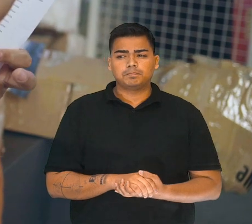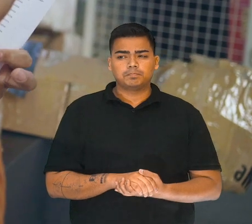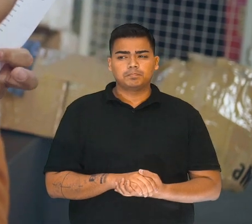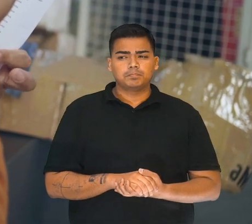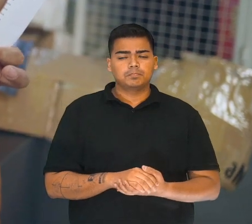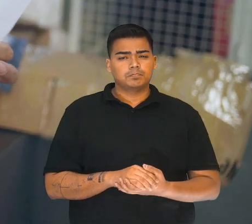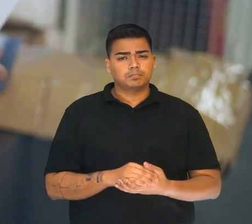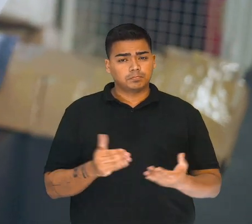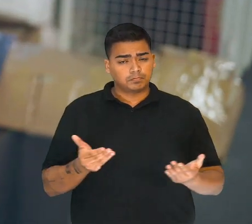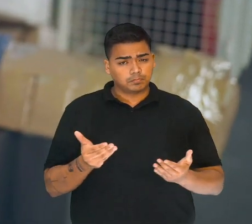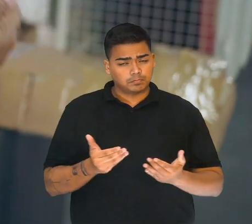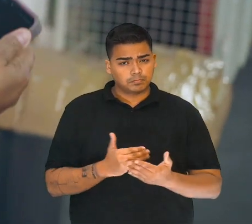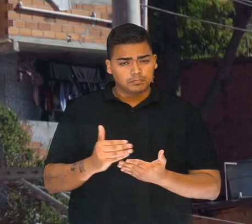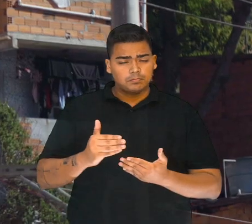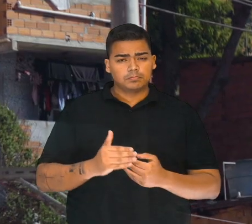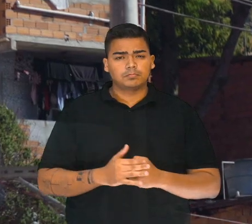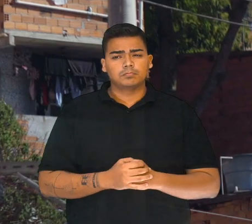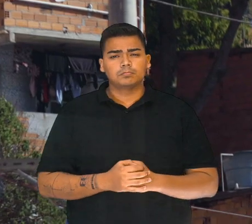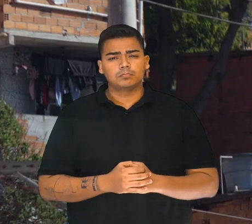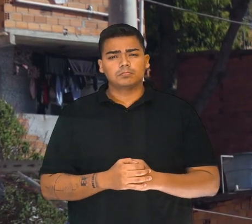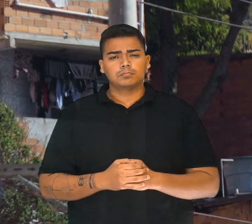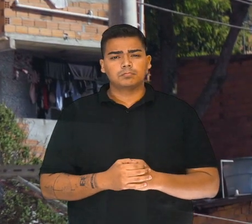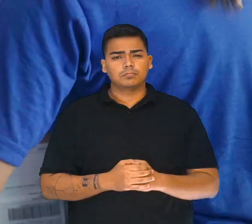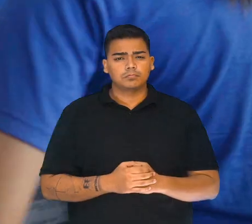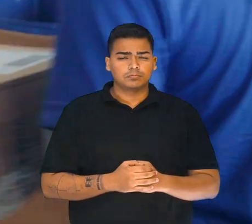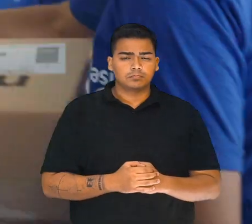João Delmada, 28.